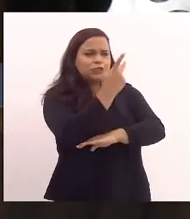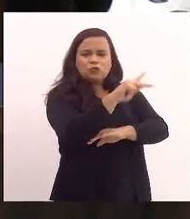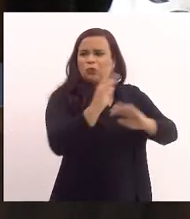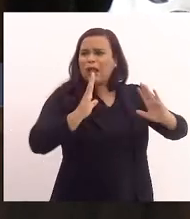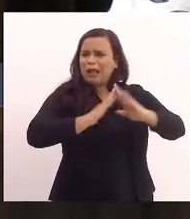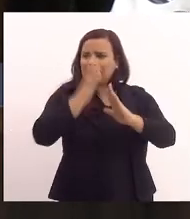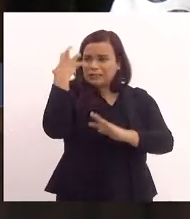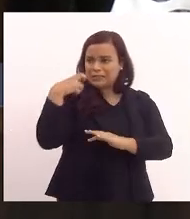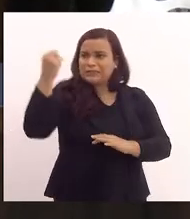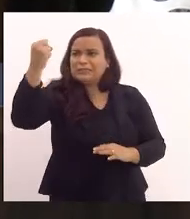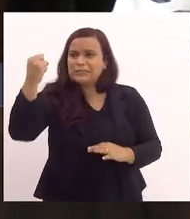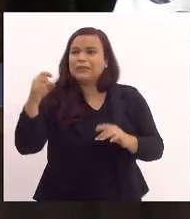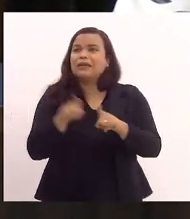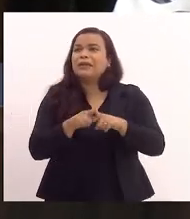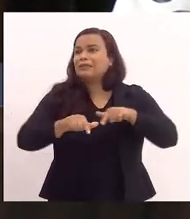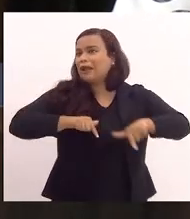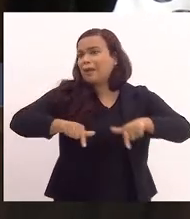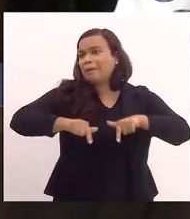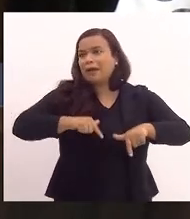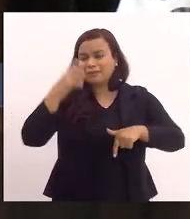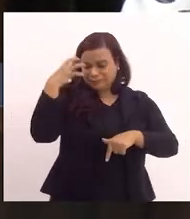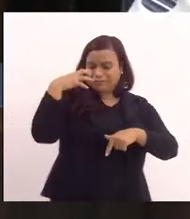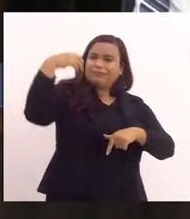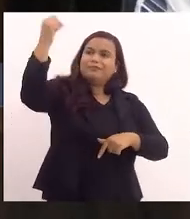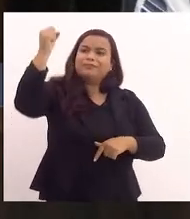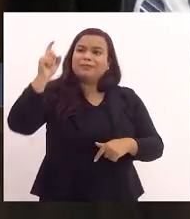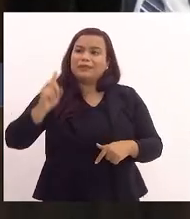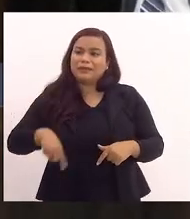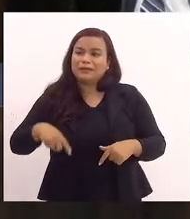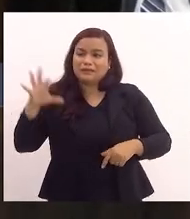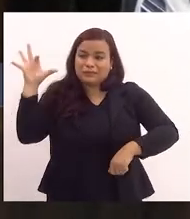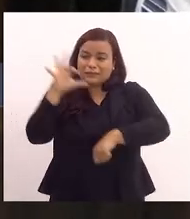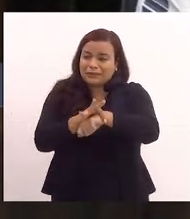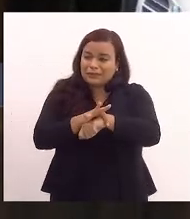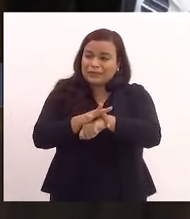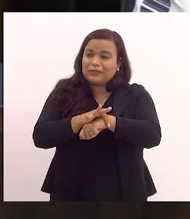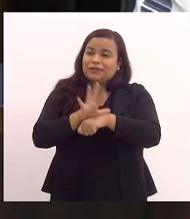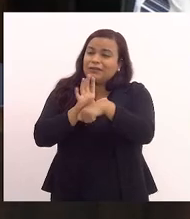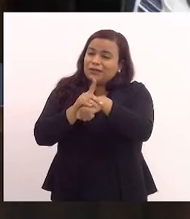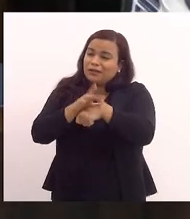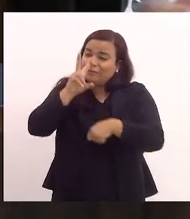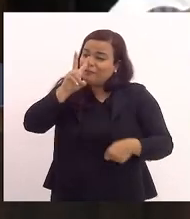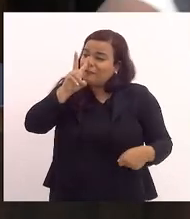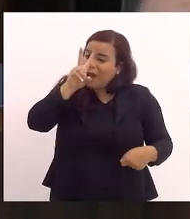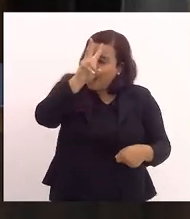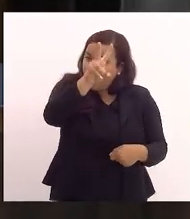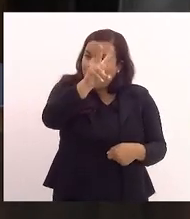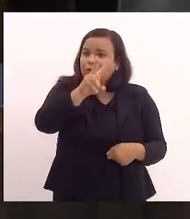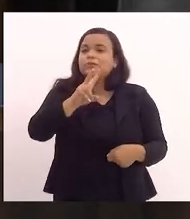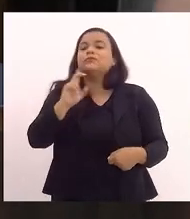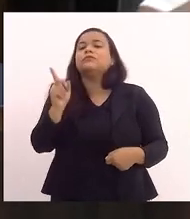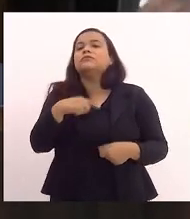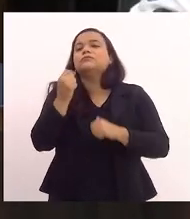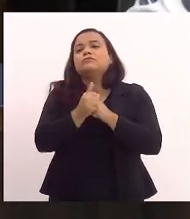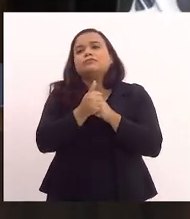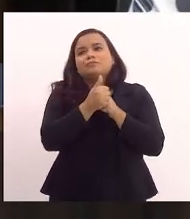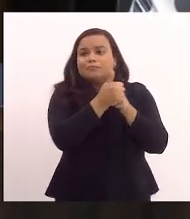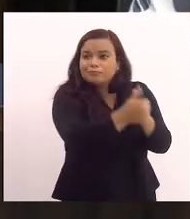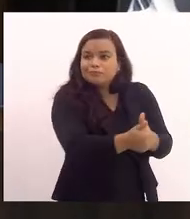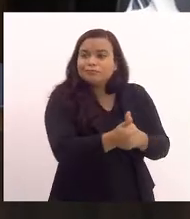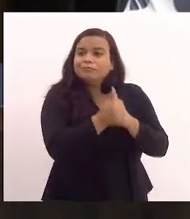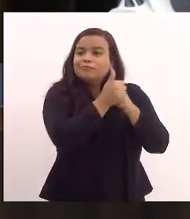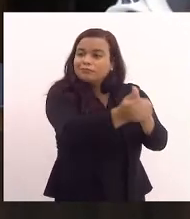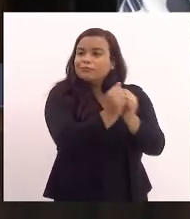do trabalho, são situações de extremo adoecimento. Então, nosso acompanhamento aos jovens é